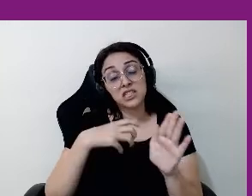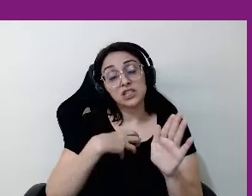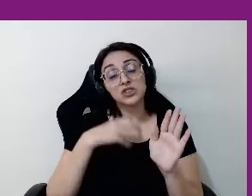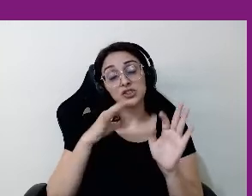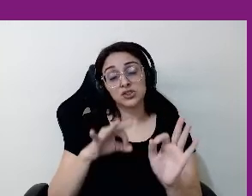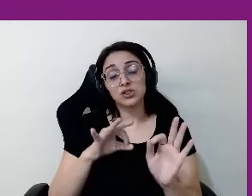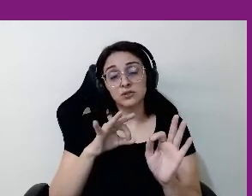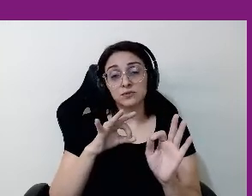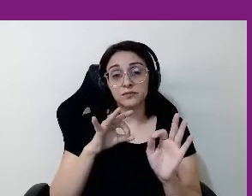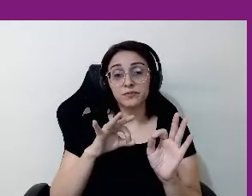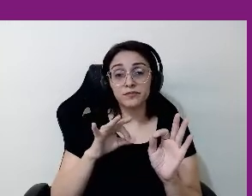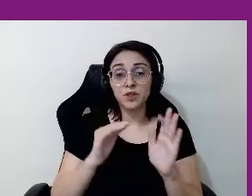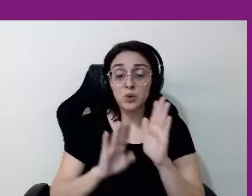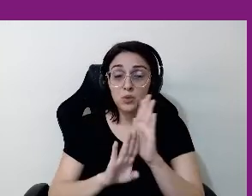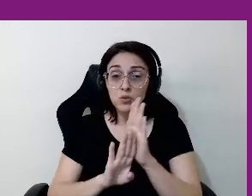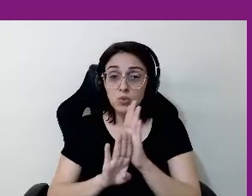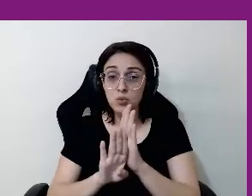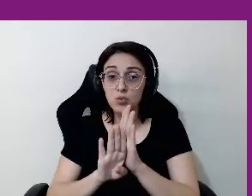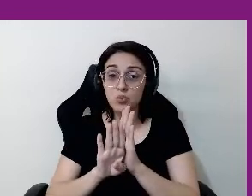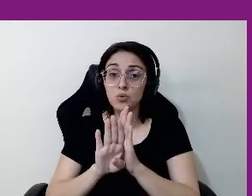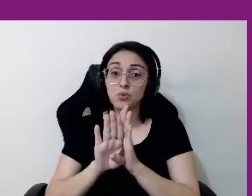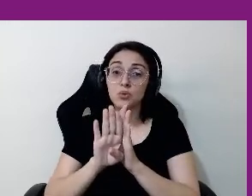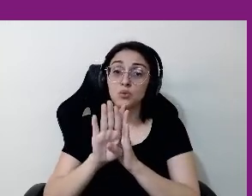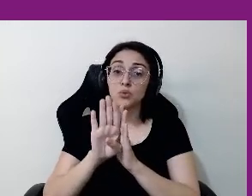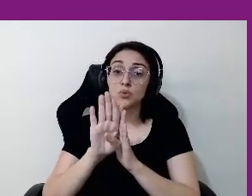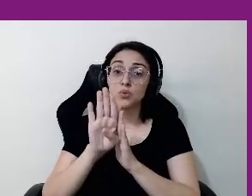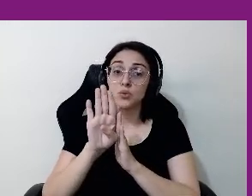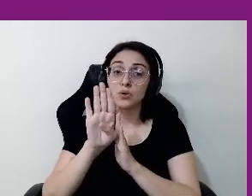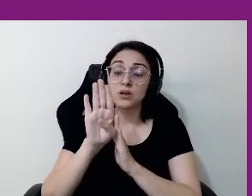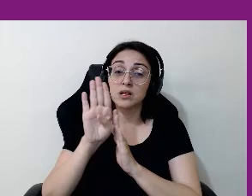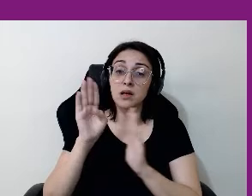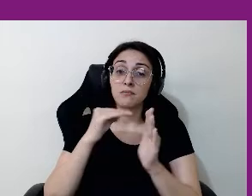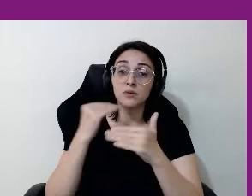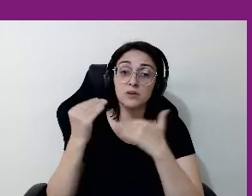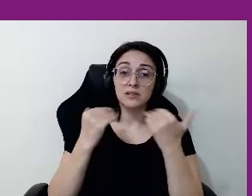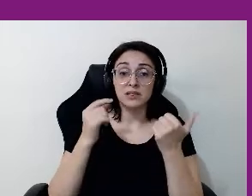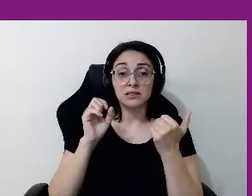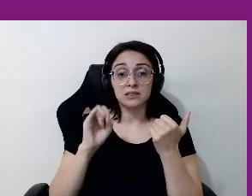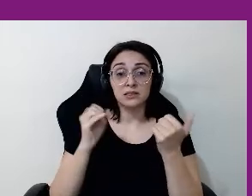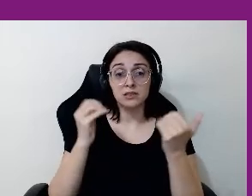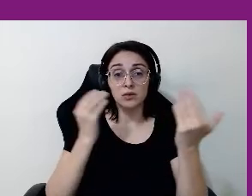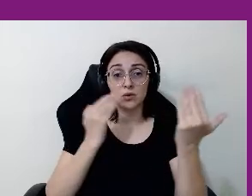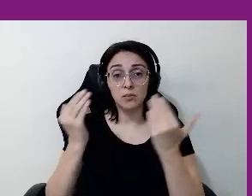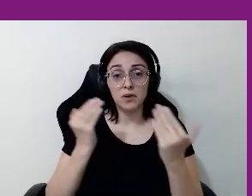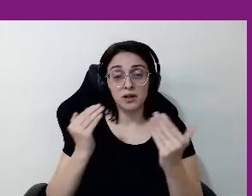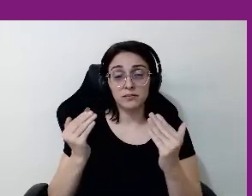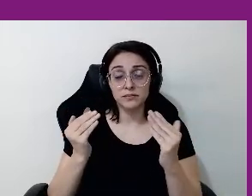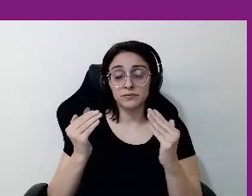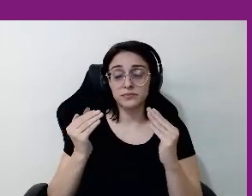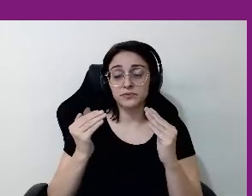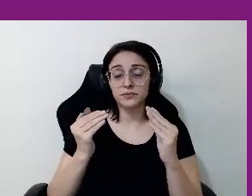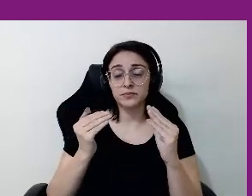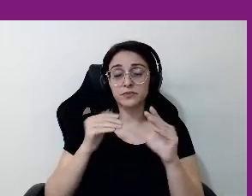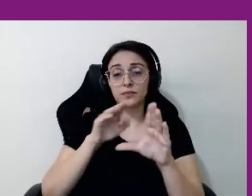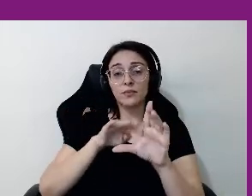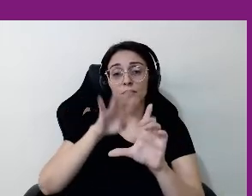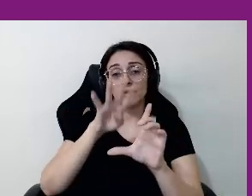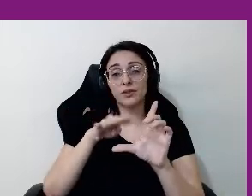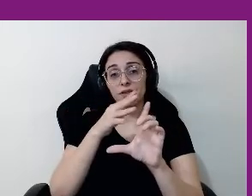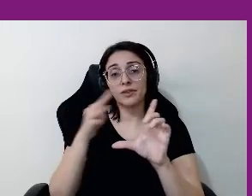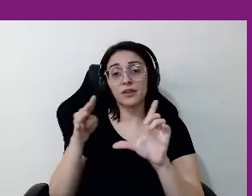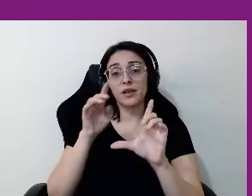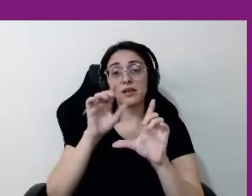maneira aumentou a mortalidade quando comparada à tabela do NIH, né,